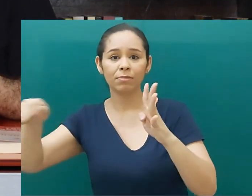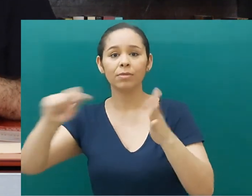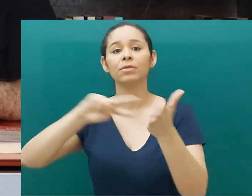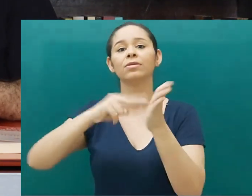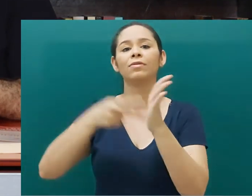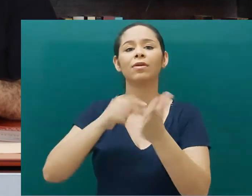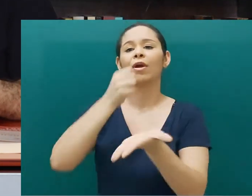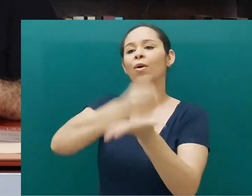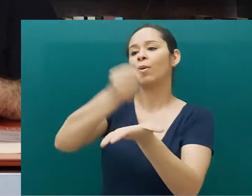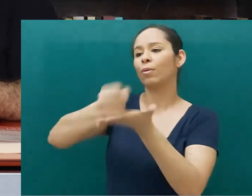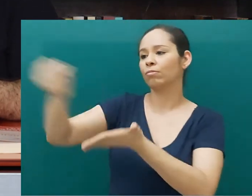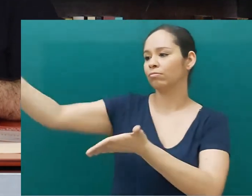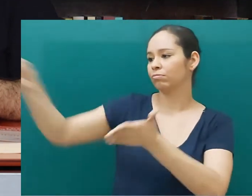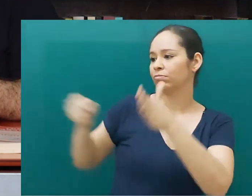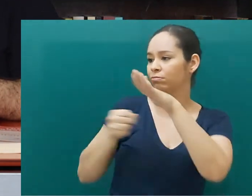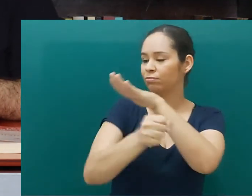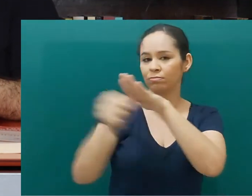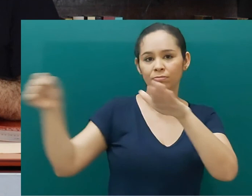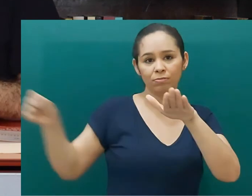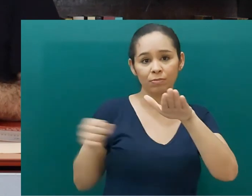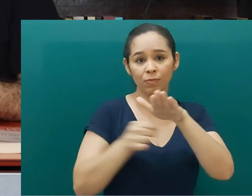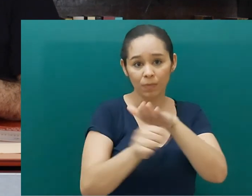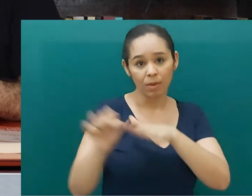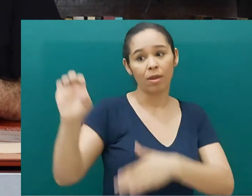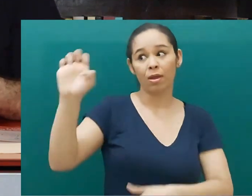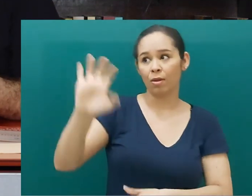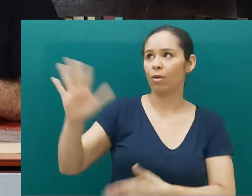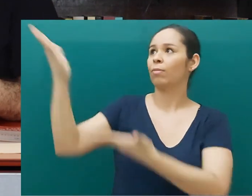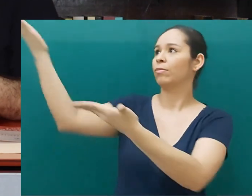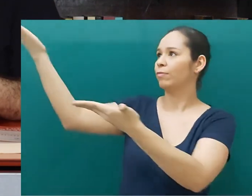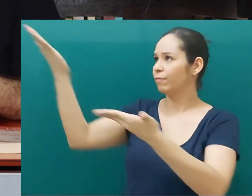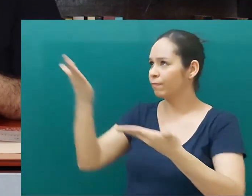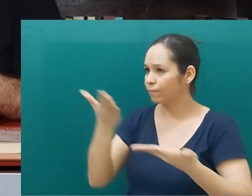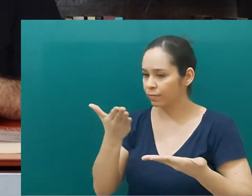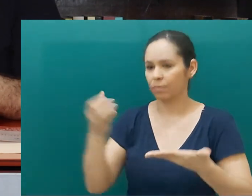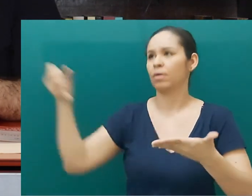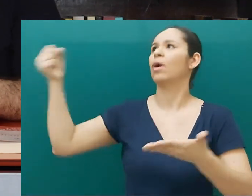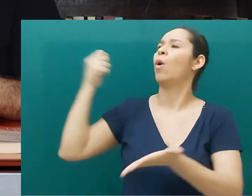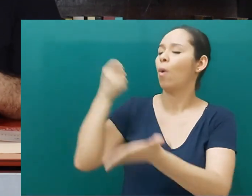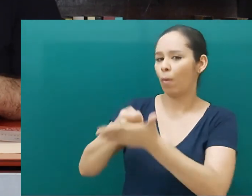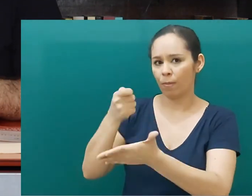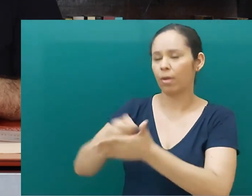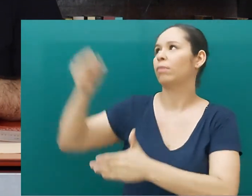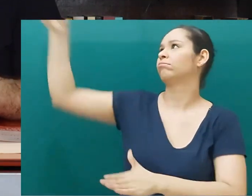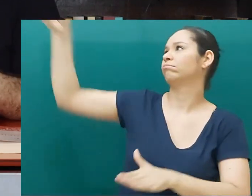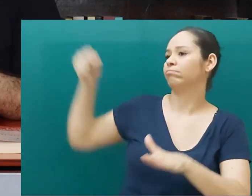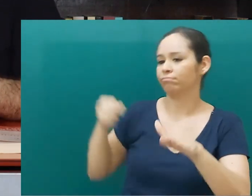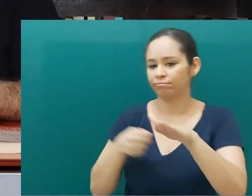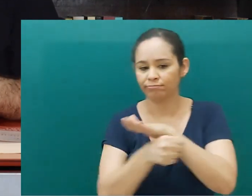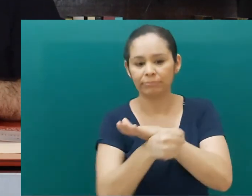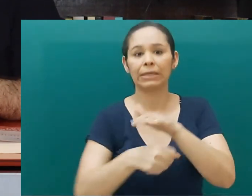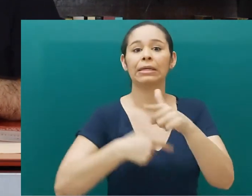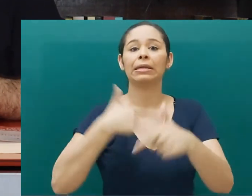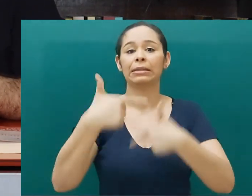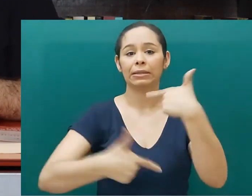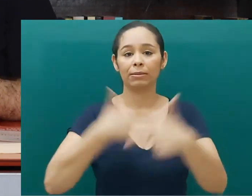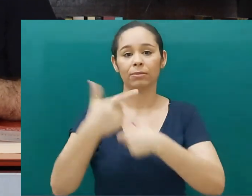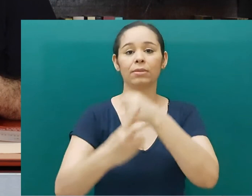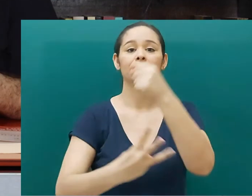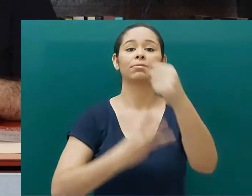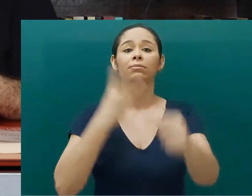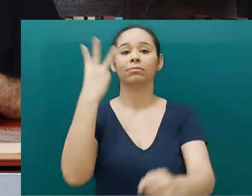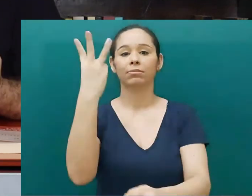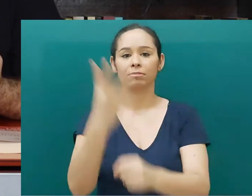realidade eles contratavam trabalhadores europeus e que eram obrigados a virem e trabalharem por 3 anos para